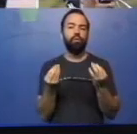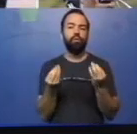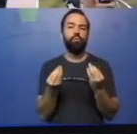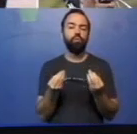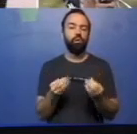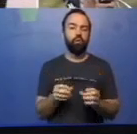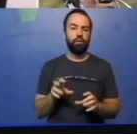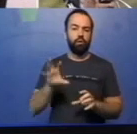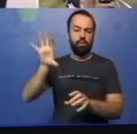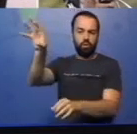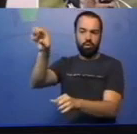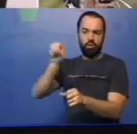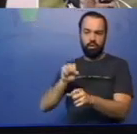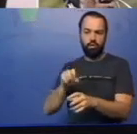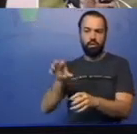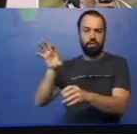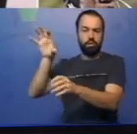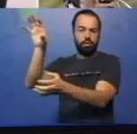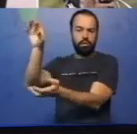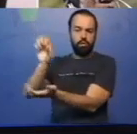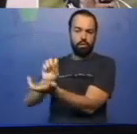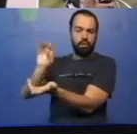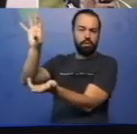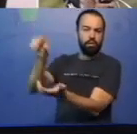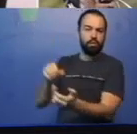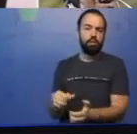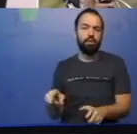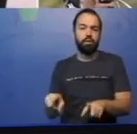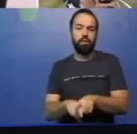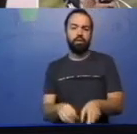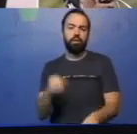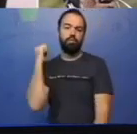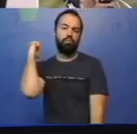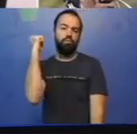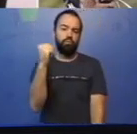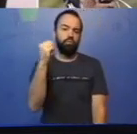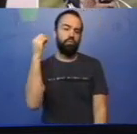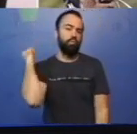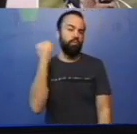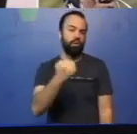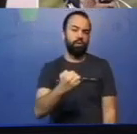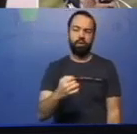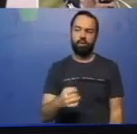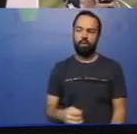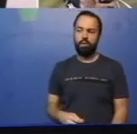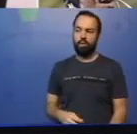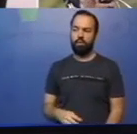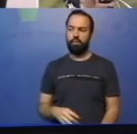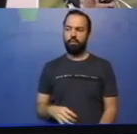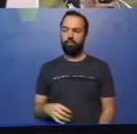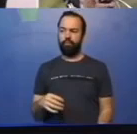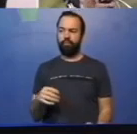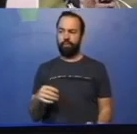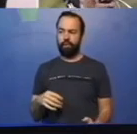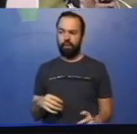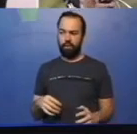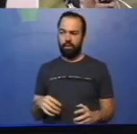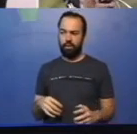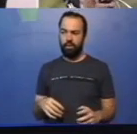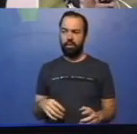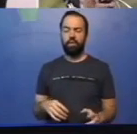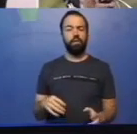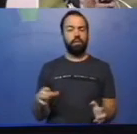Agora a definição de tribo, que são forma de organização social posterior à dos clãs, parece ter surgido após o desenvolvimento